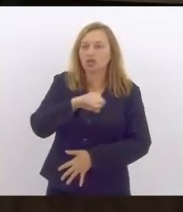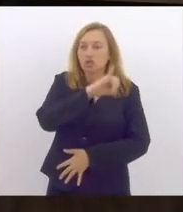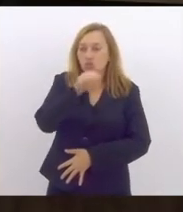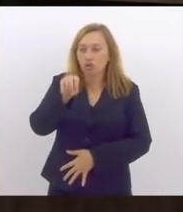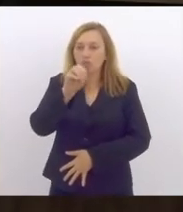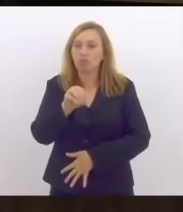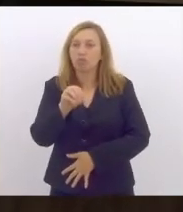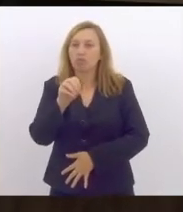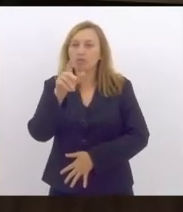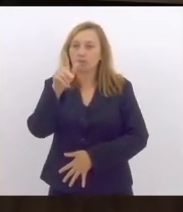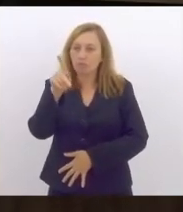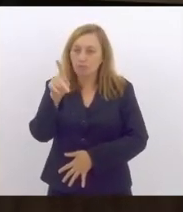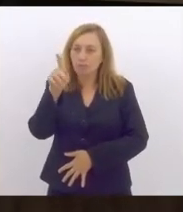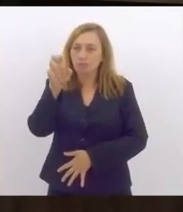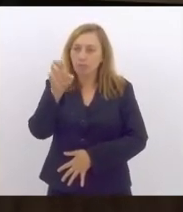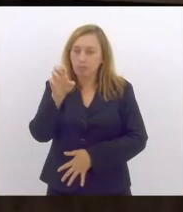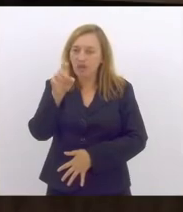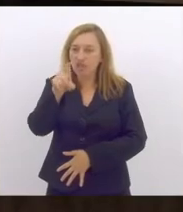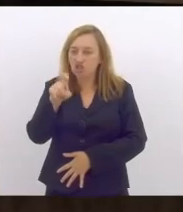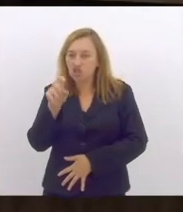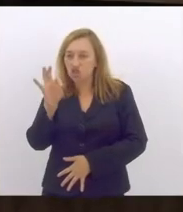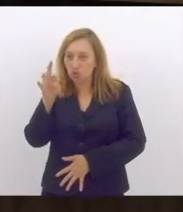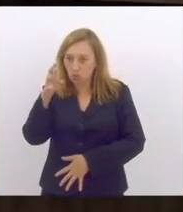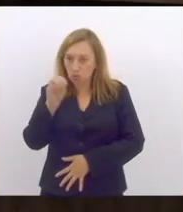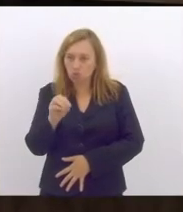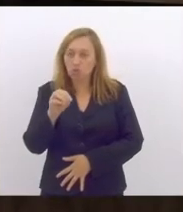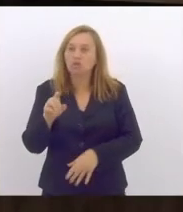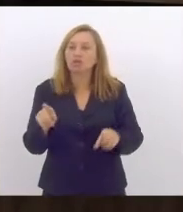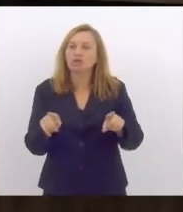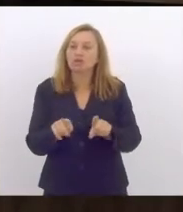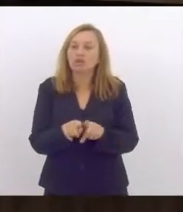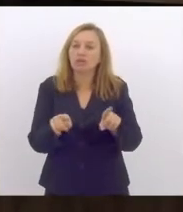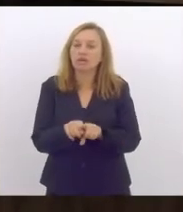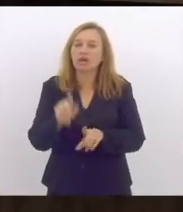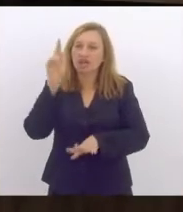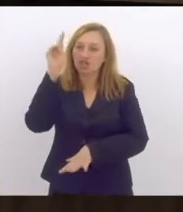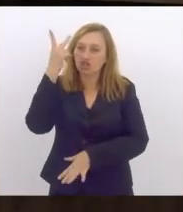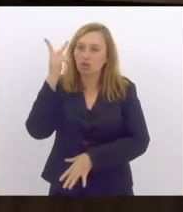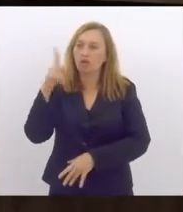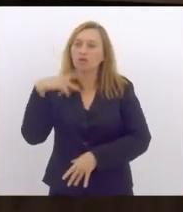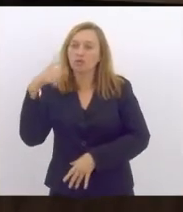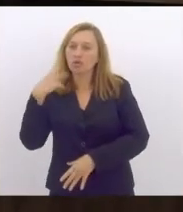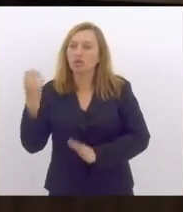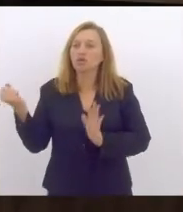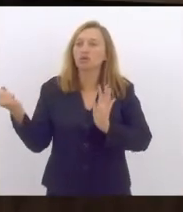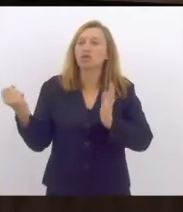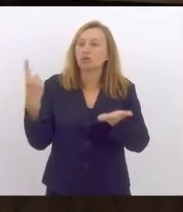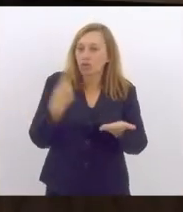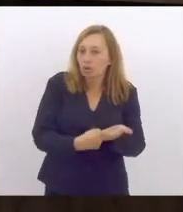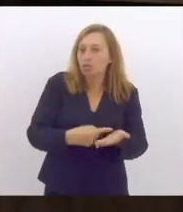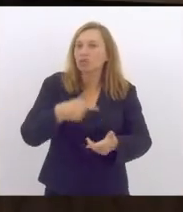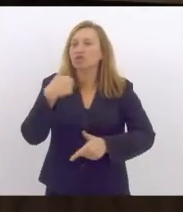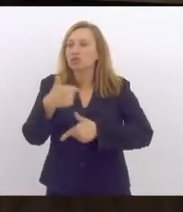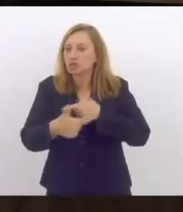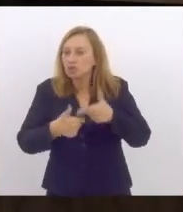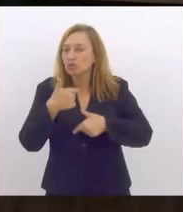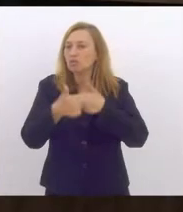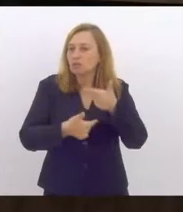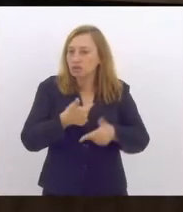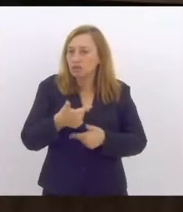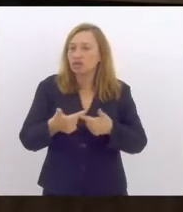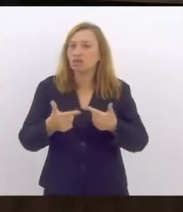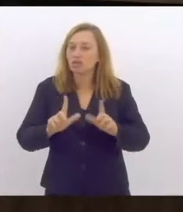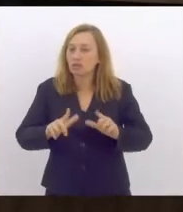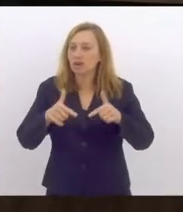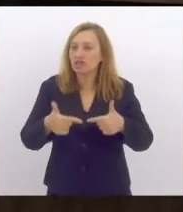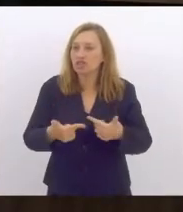do que isso, é uma forma de eternizar a história política, o comprometimento de luta, com um jeito peculiar que